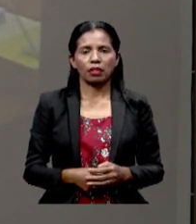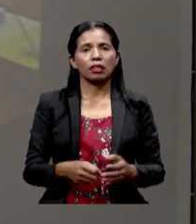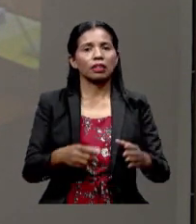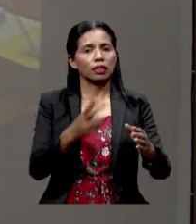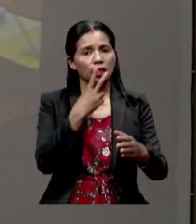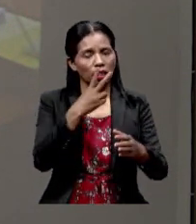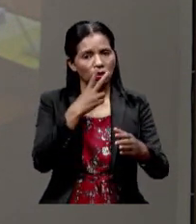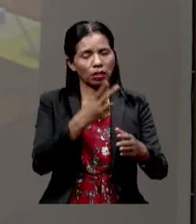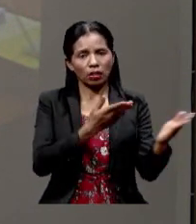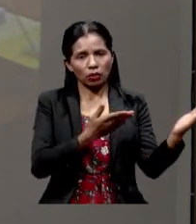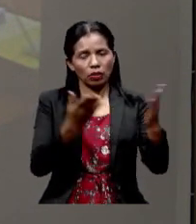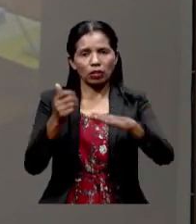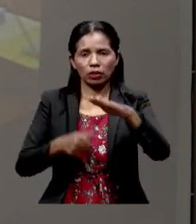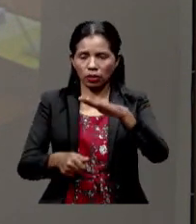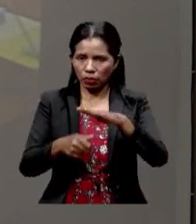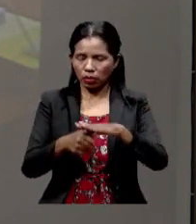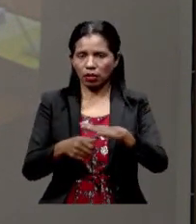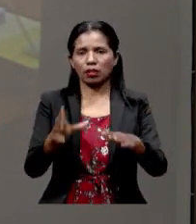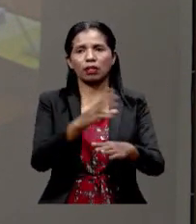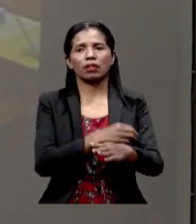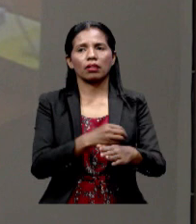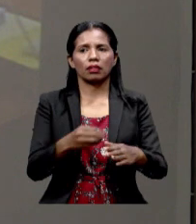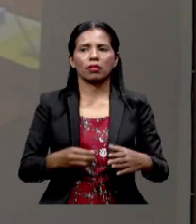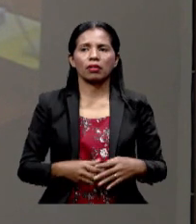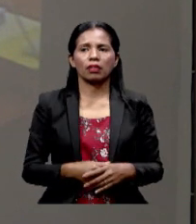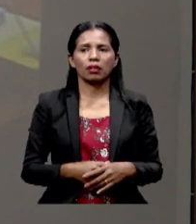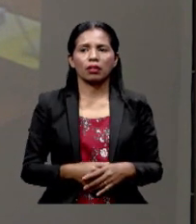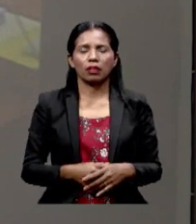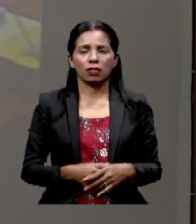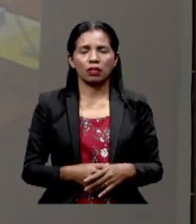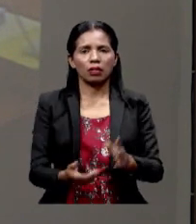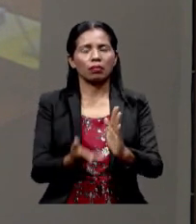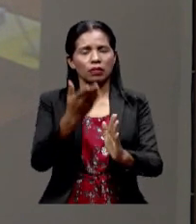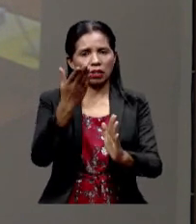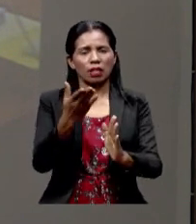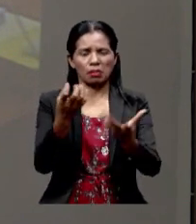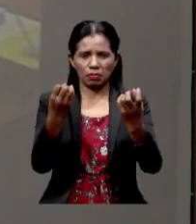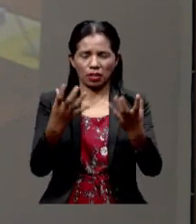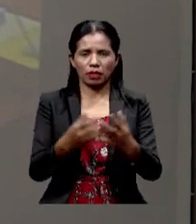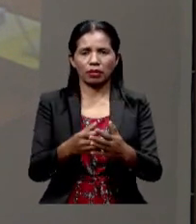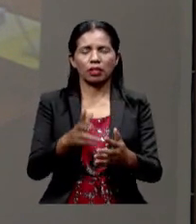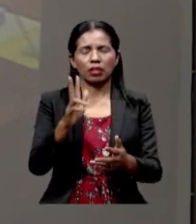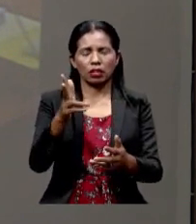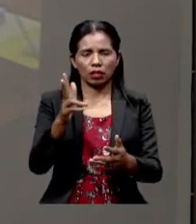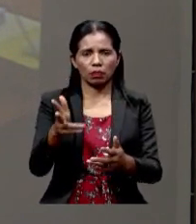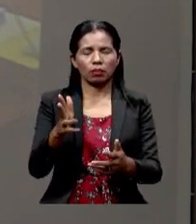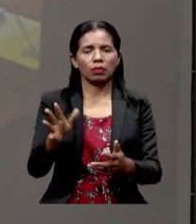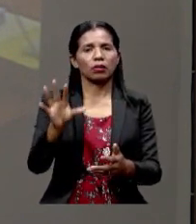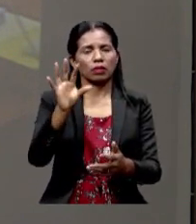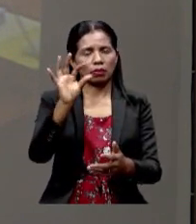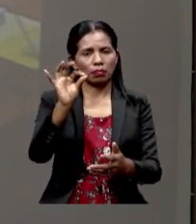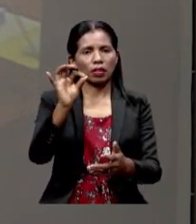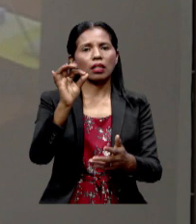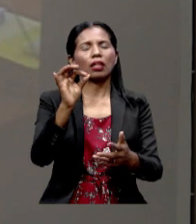a nicotina ou alcatrão, né? Macas los, 39 miligramas,